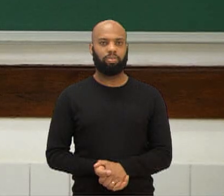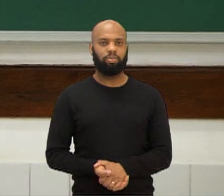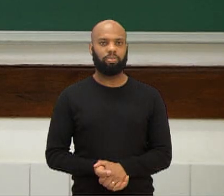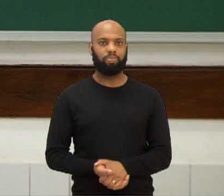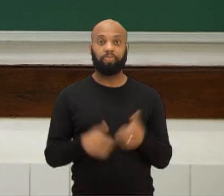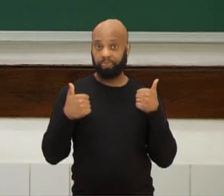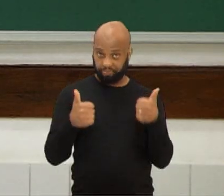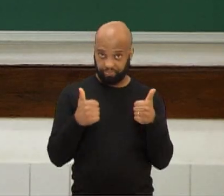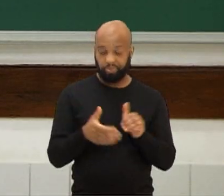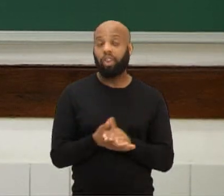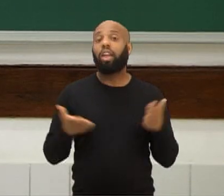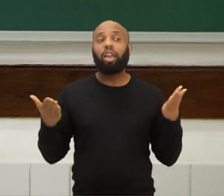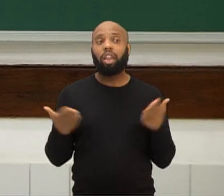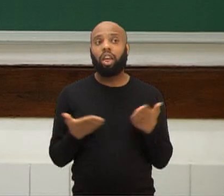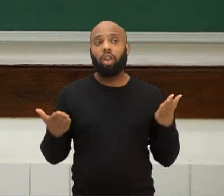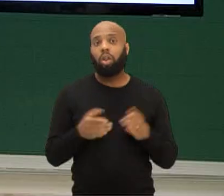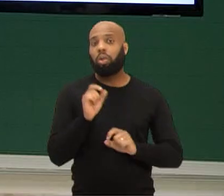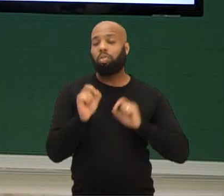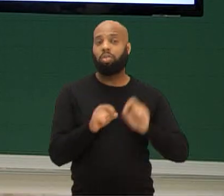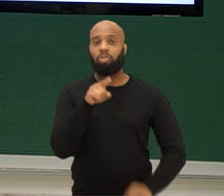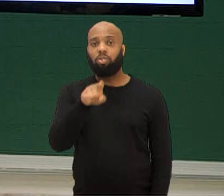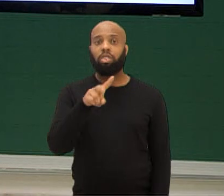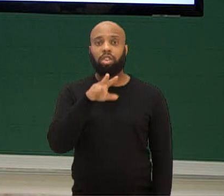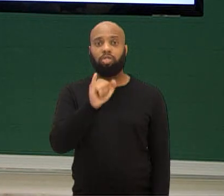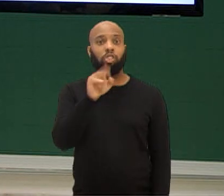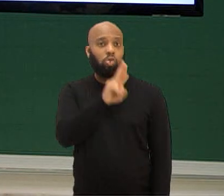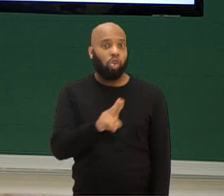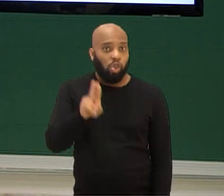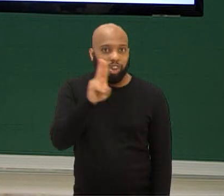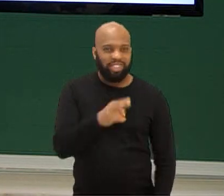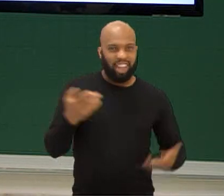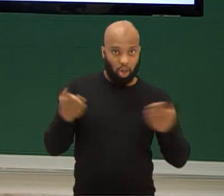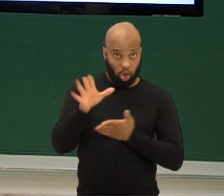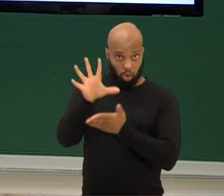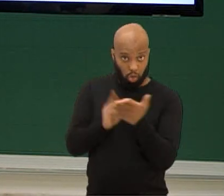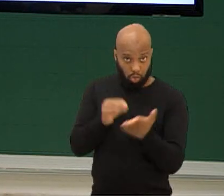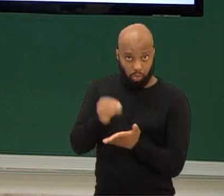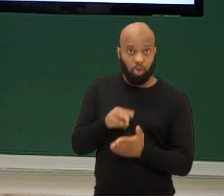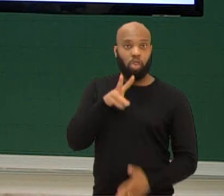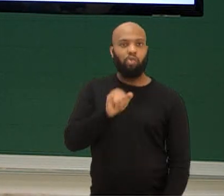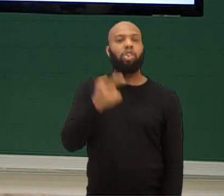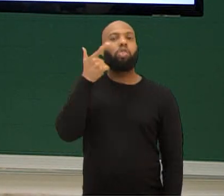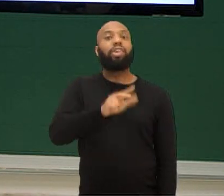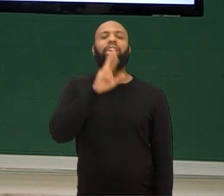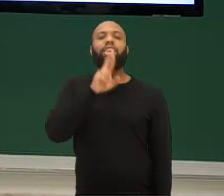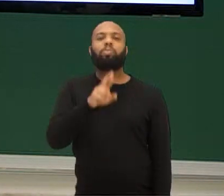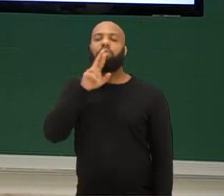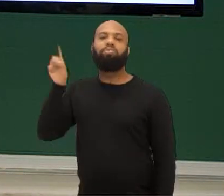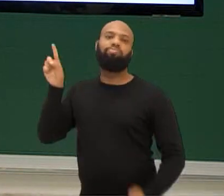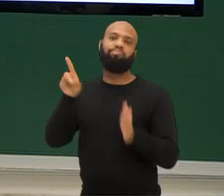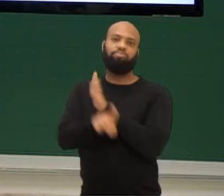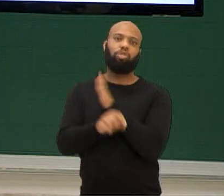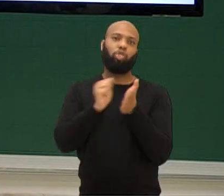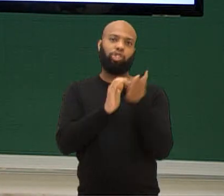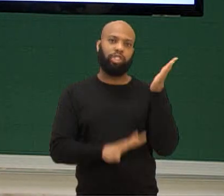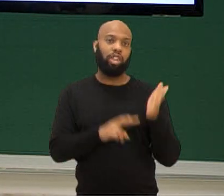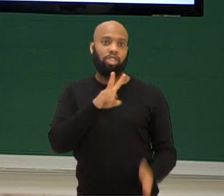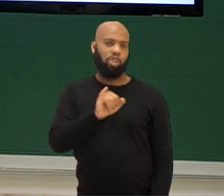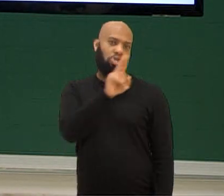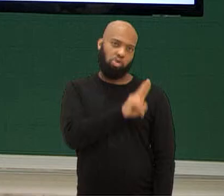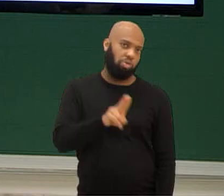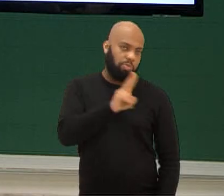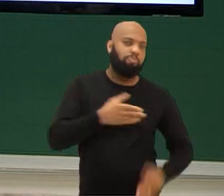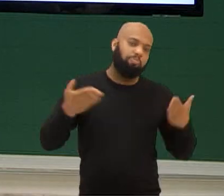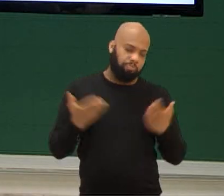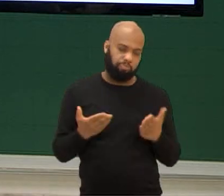Muy bien. Ahora, ustedes van a utilizar esto que copiaron para fazer a atividade. Então, vocês vão utilizar isso